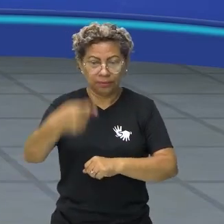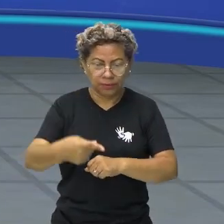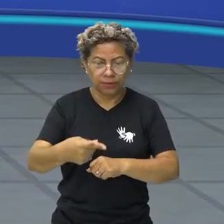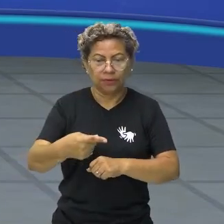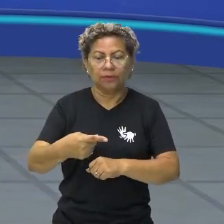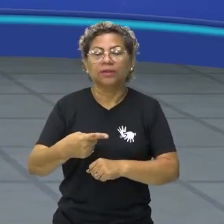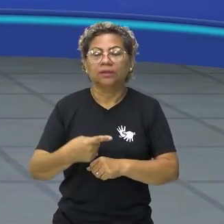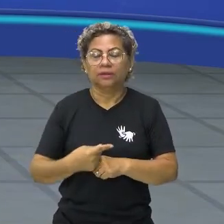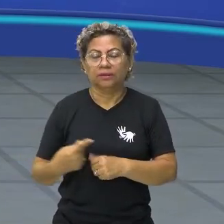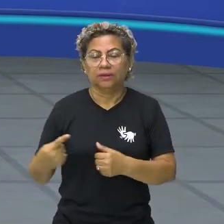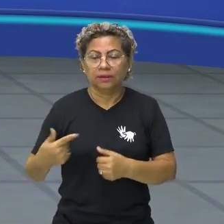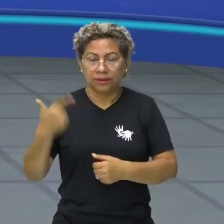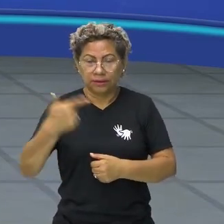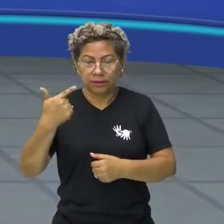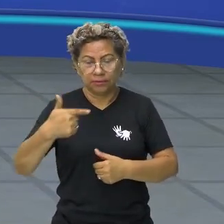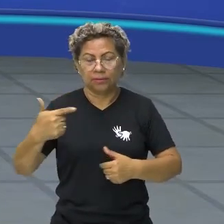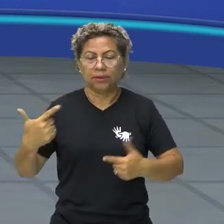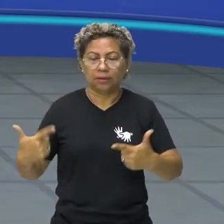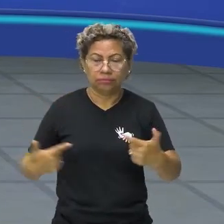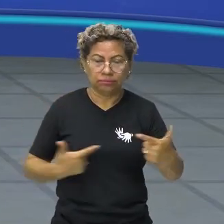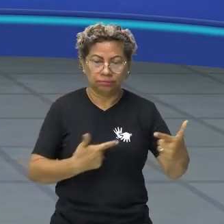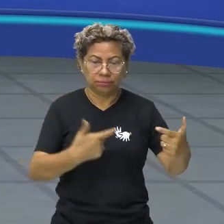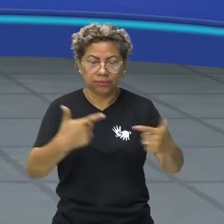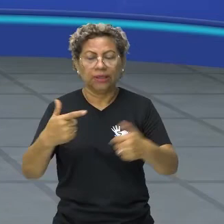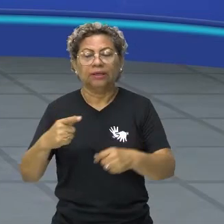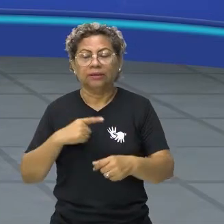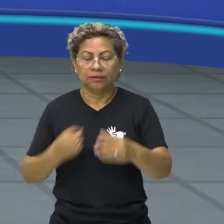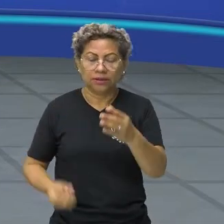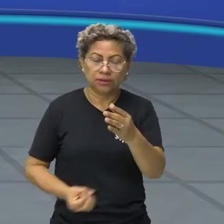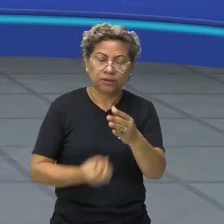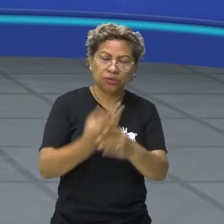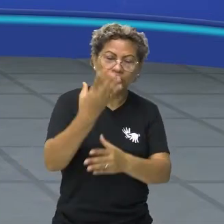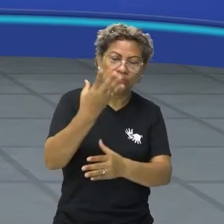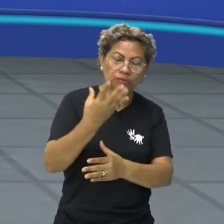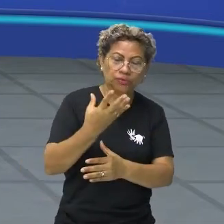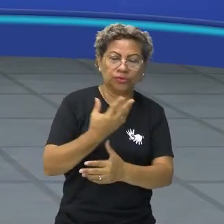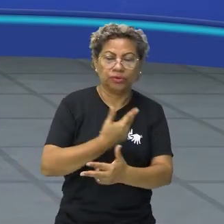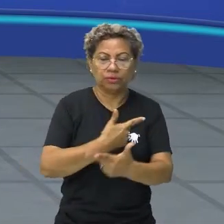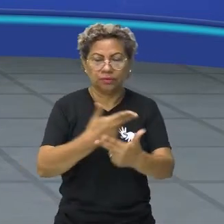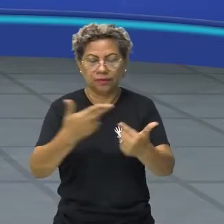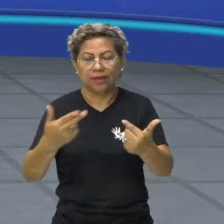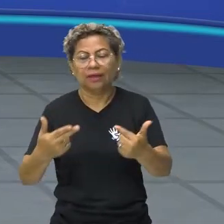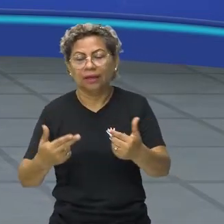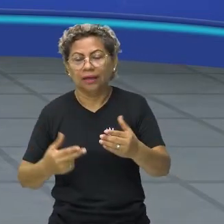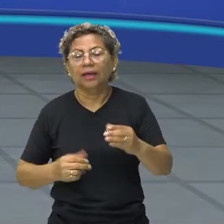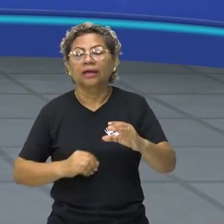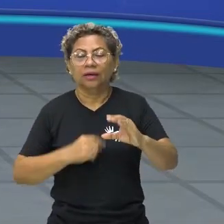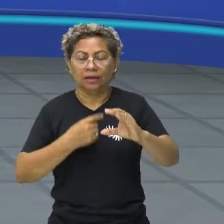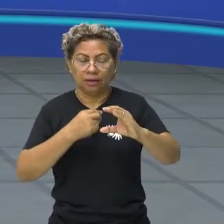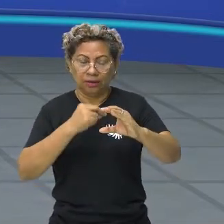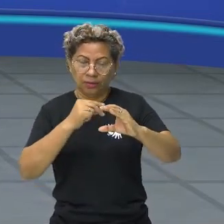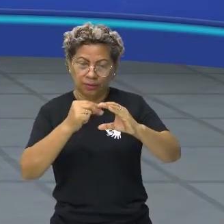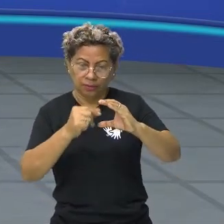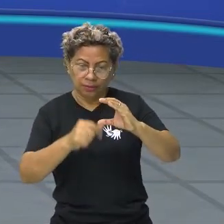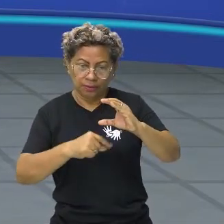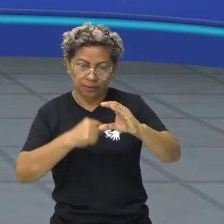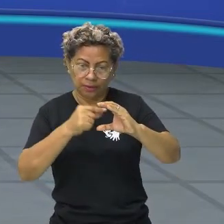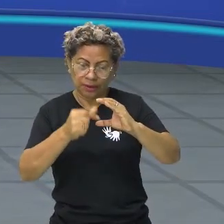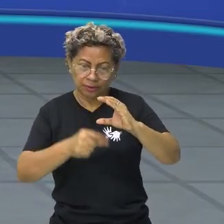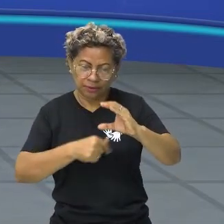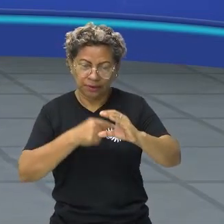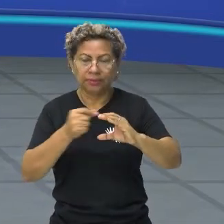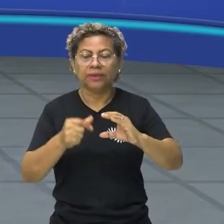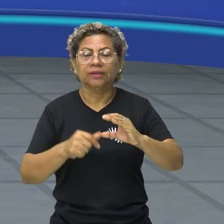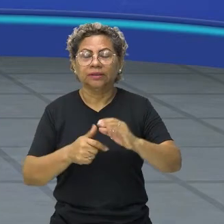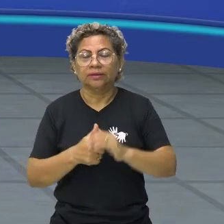né? Vindo a Guerra Fria, o capitalismo, o socialismo e todo esse desenvolvimento aí dos países. Que